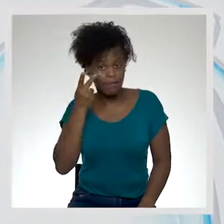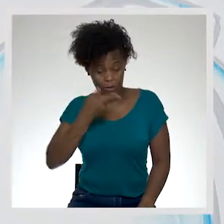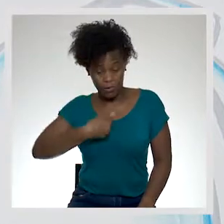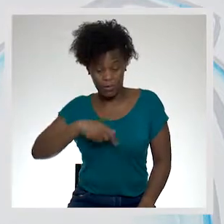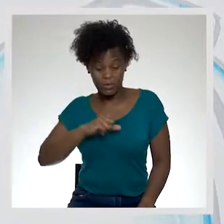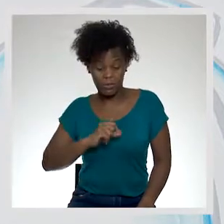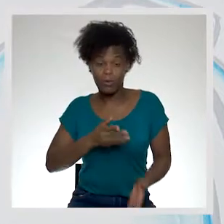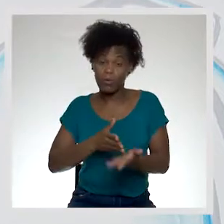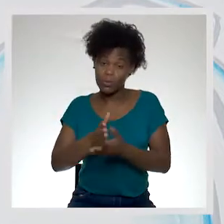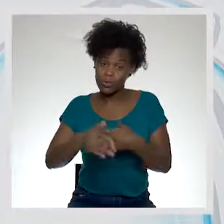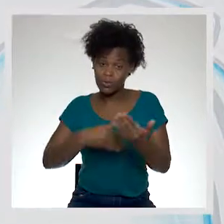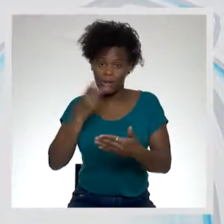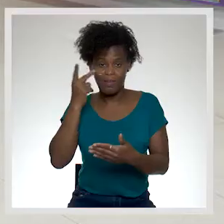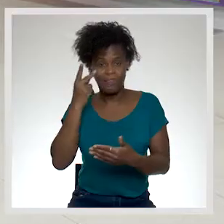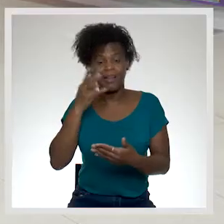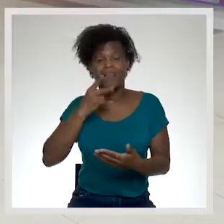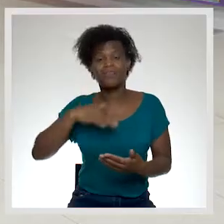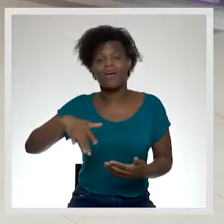e à continuidade da vida na Terra.